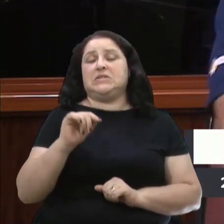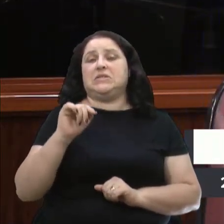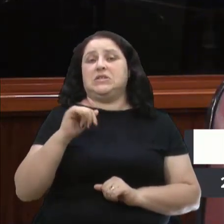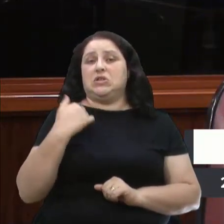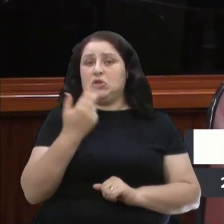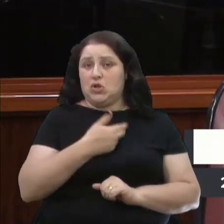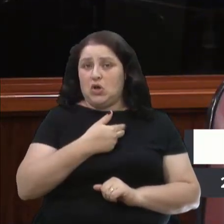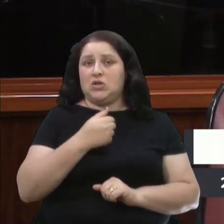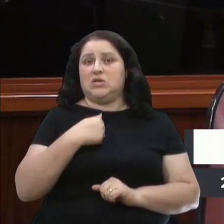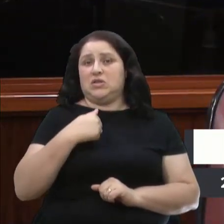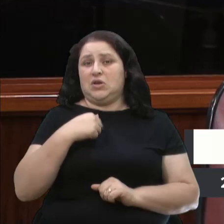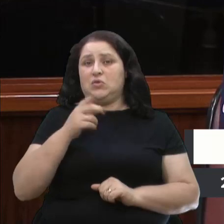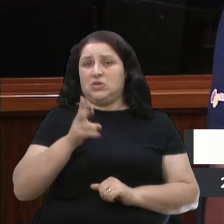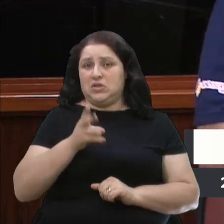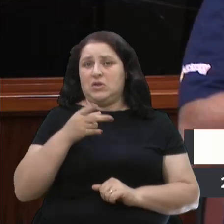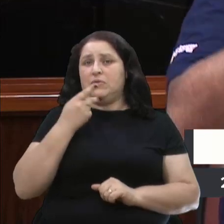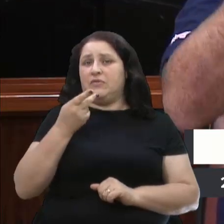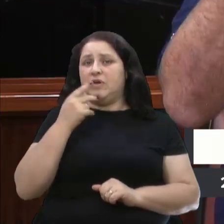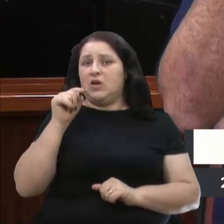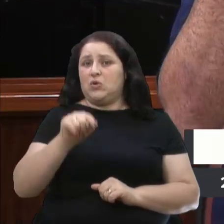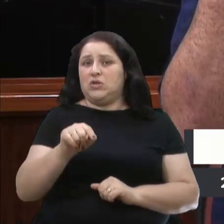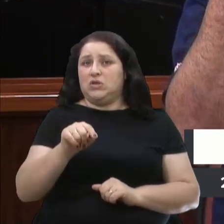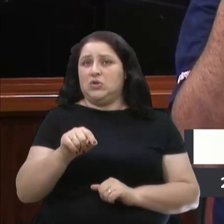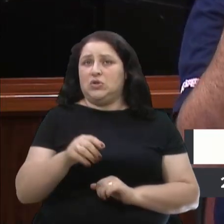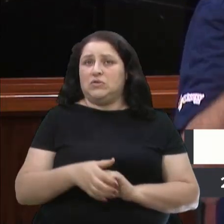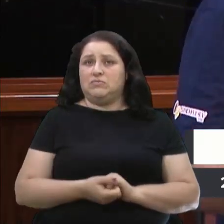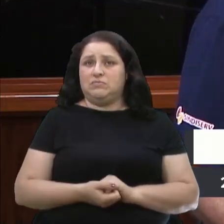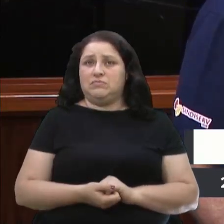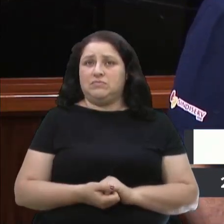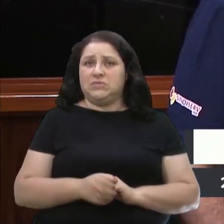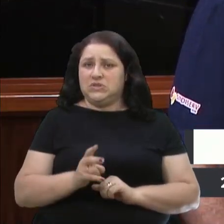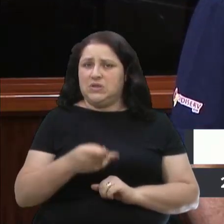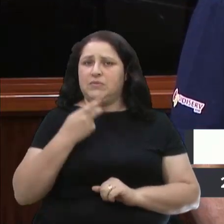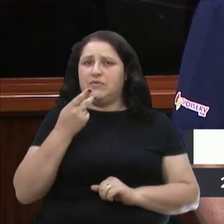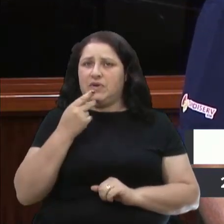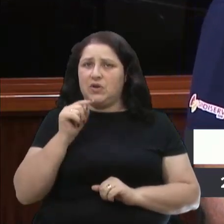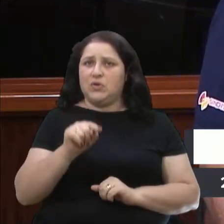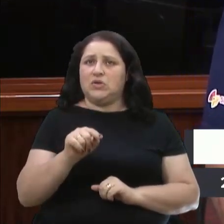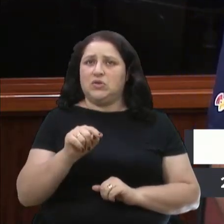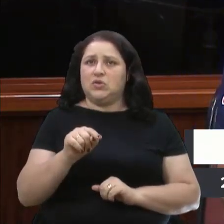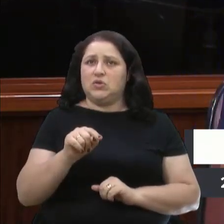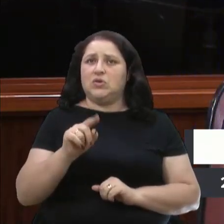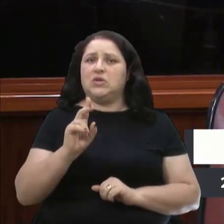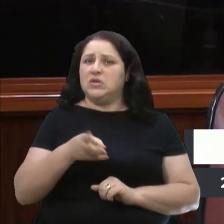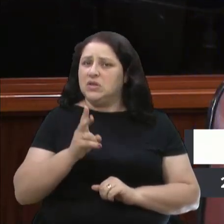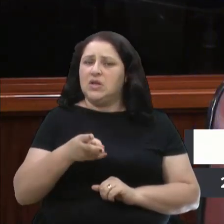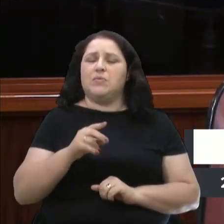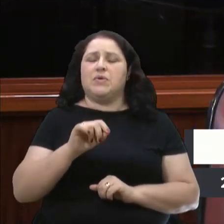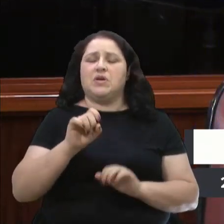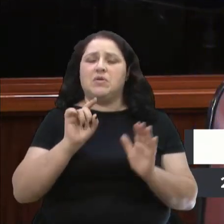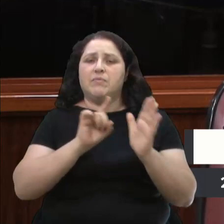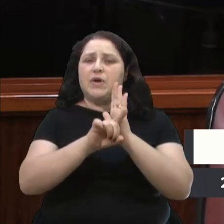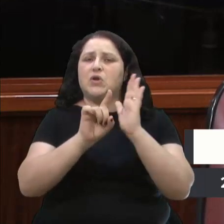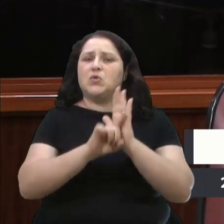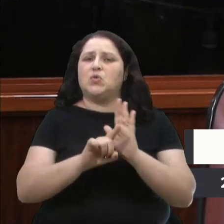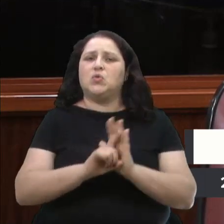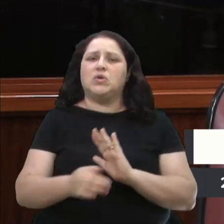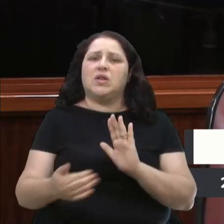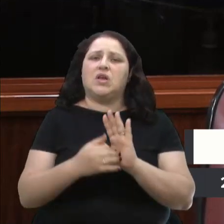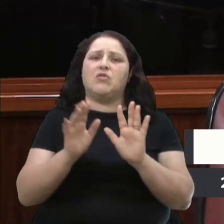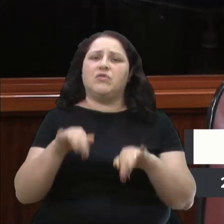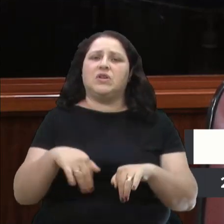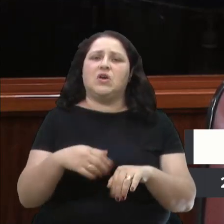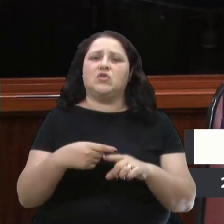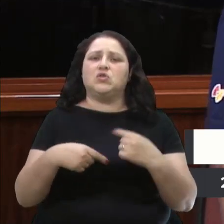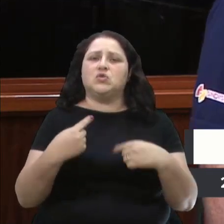e eu tenho ponderado isso, eu tenho ponderado isso e ponderarei até o final dessa discussão